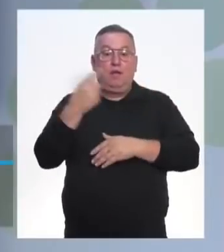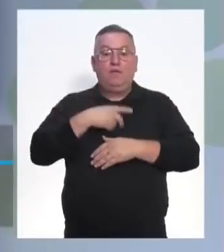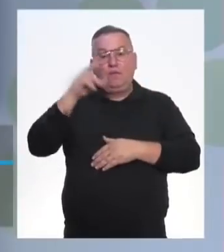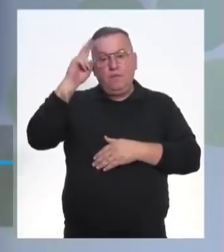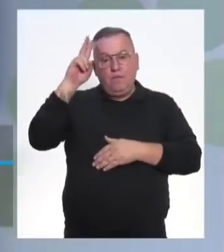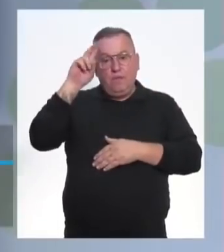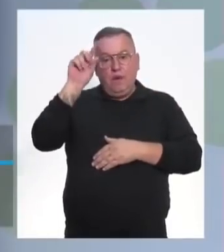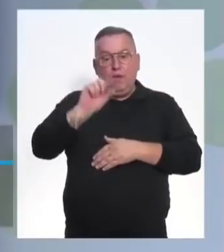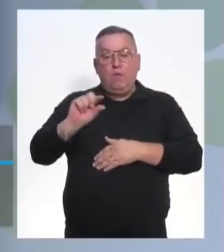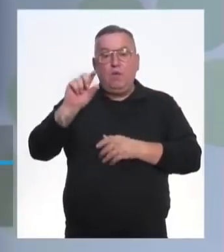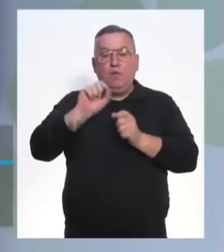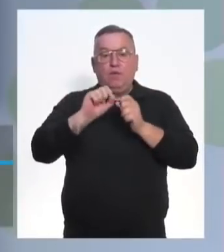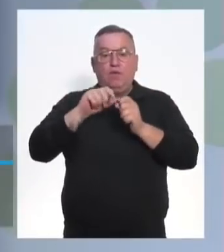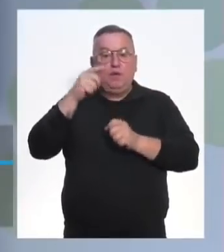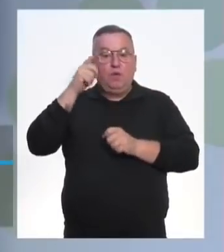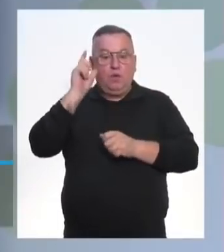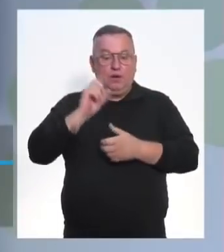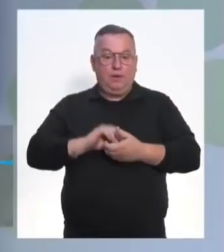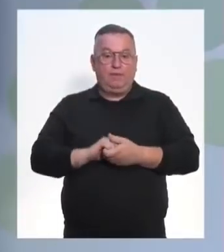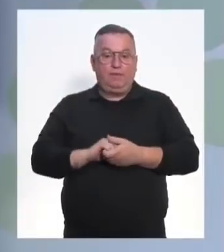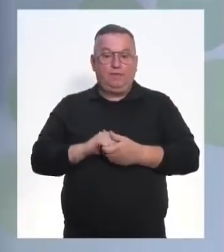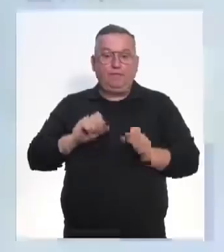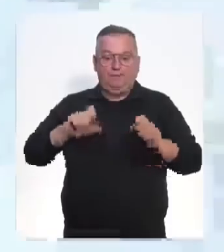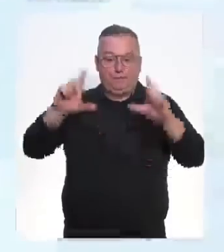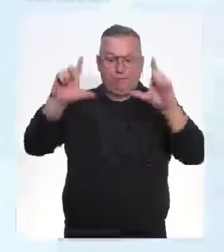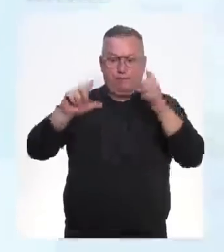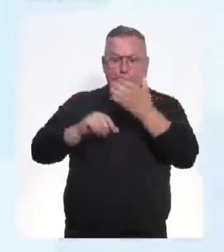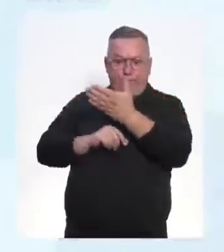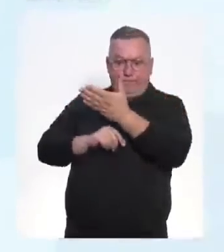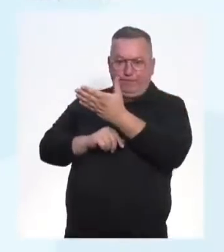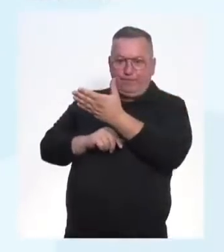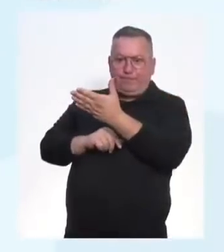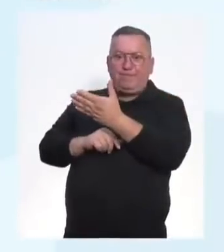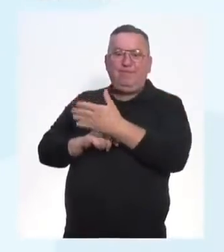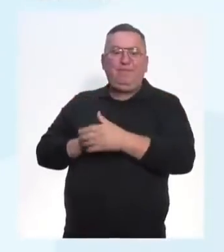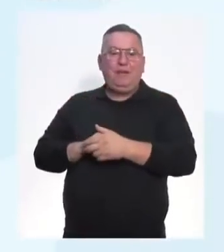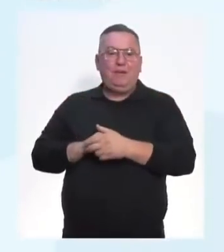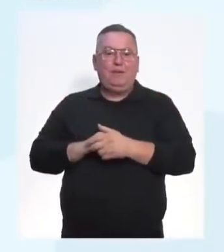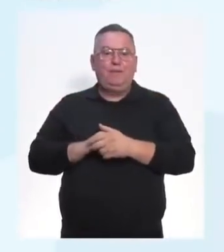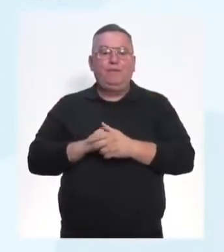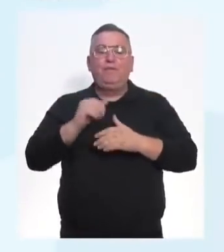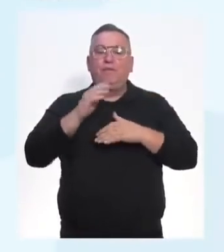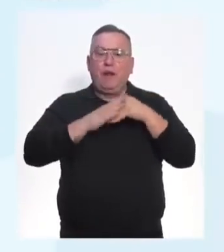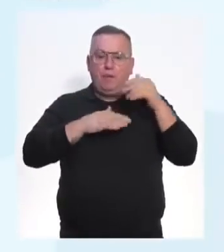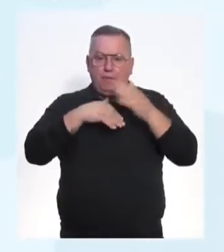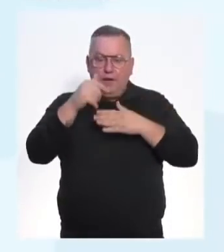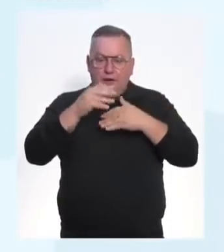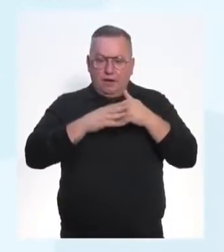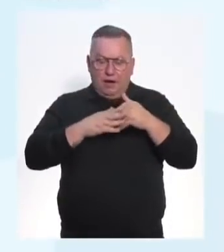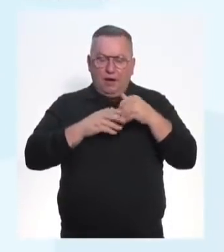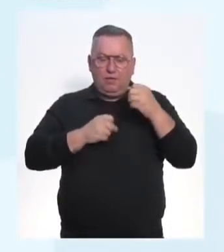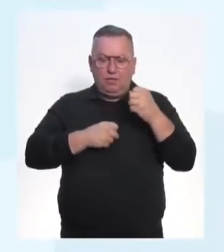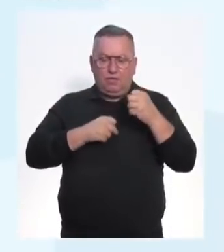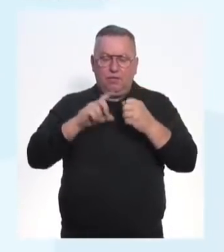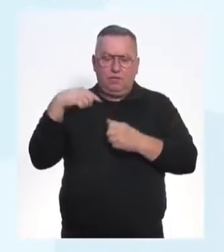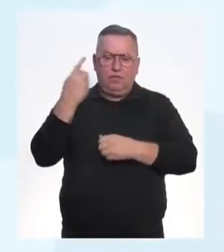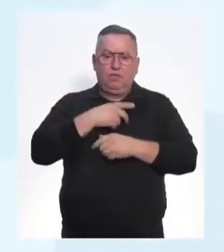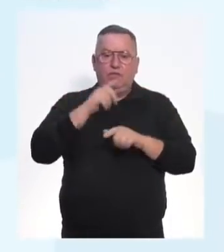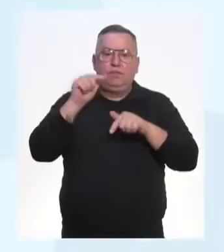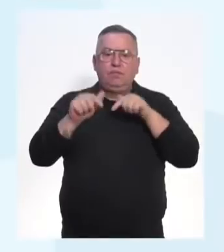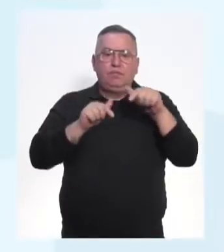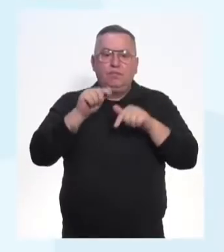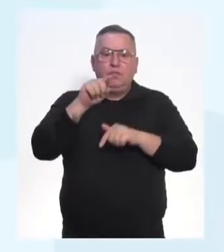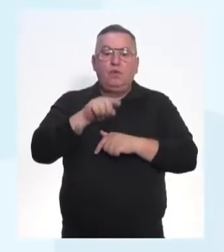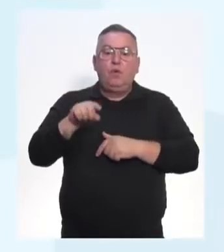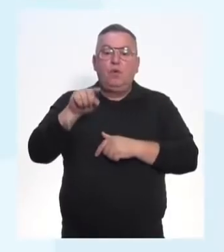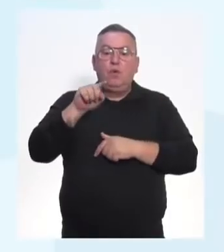relembrar um pouquinho o que foi feito ontem. Pode colocar na tela para eles, diretor? Então, a habilidade aí, no caso que nós estávamos trabalhando,